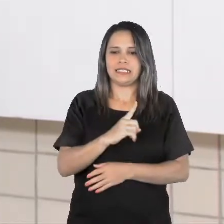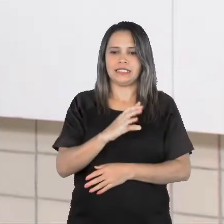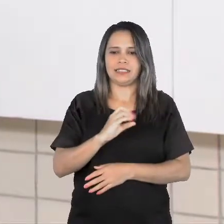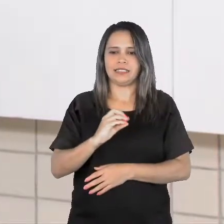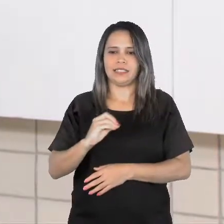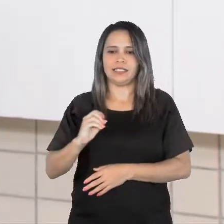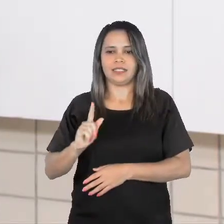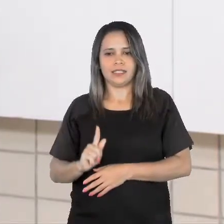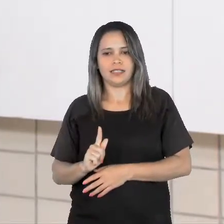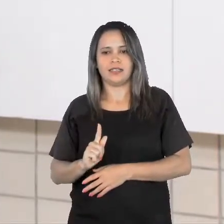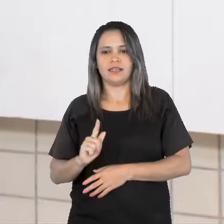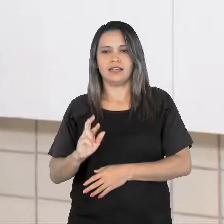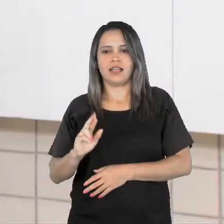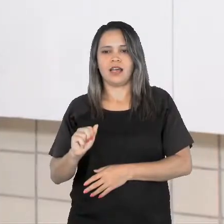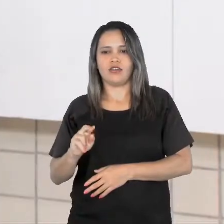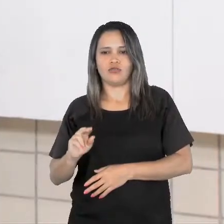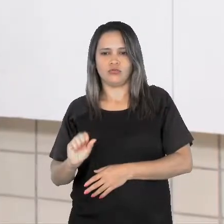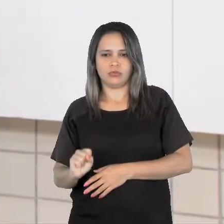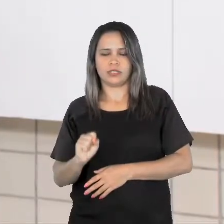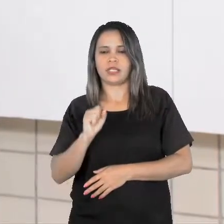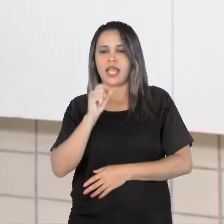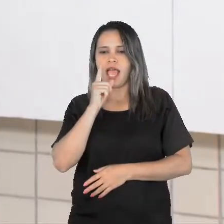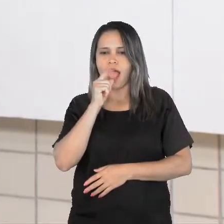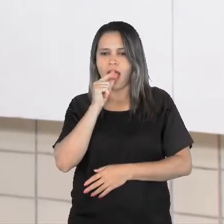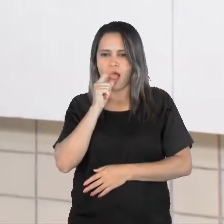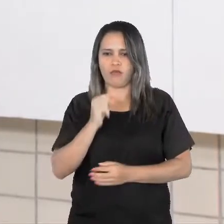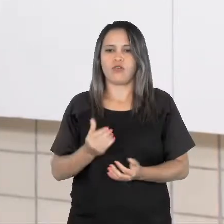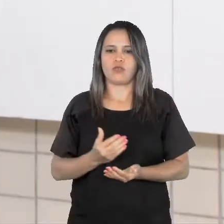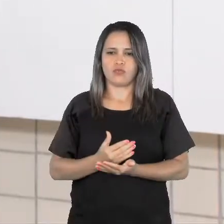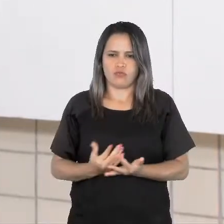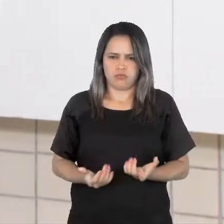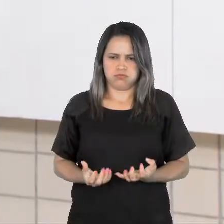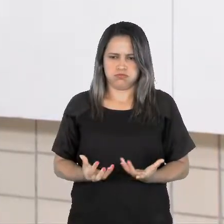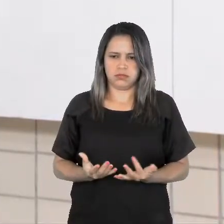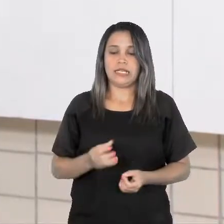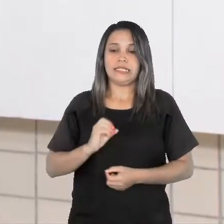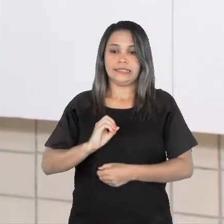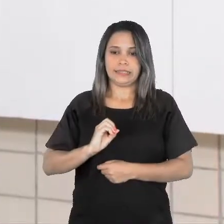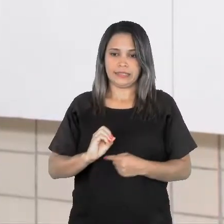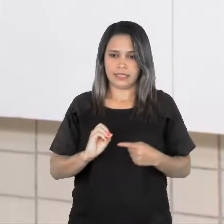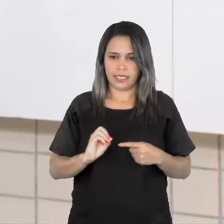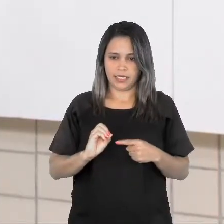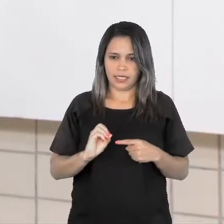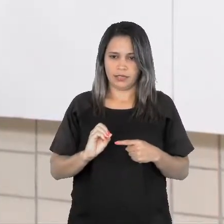graus é a temperatura que a água ferve. E 0 graus é a